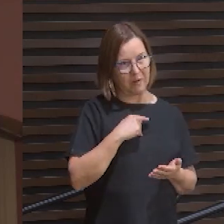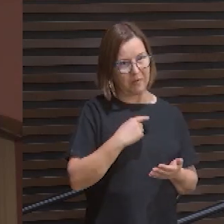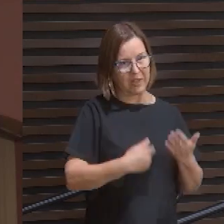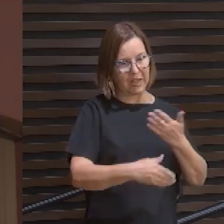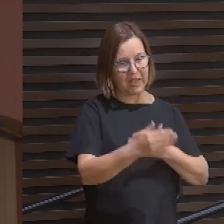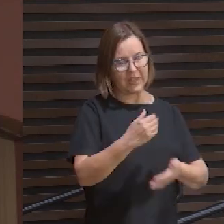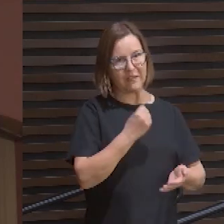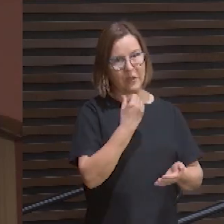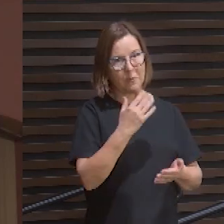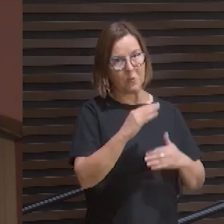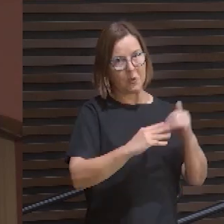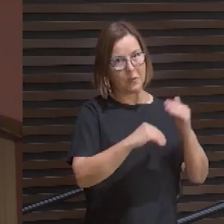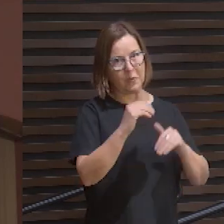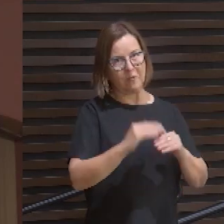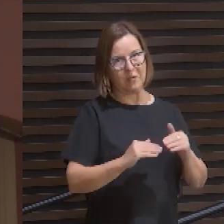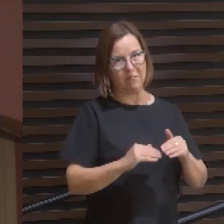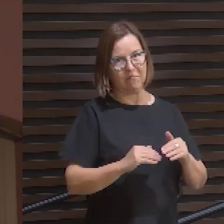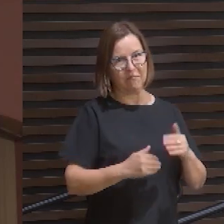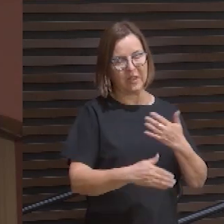Por esforço moral.